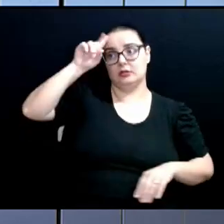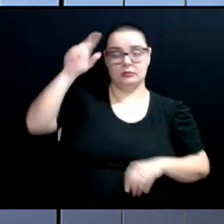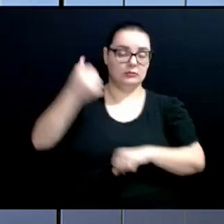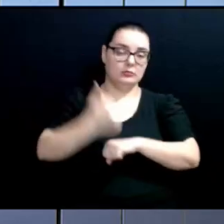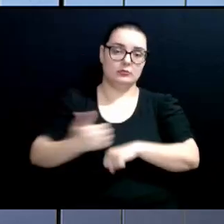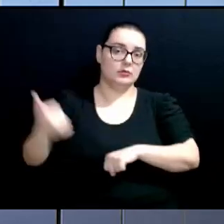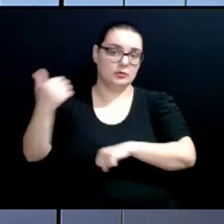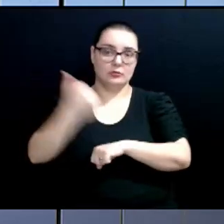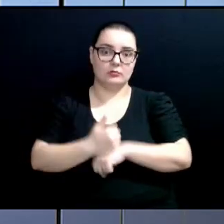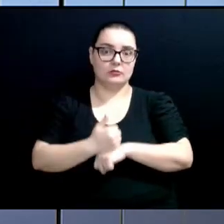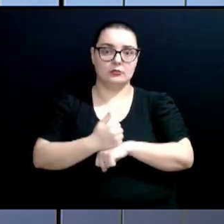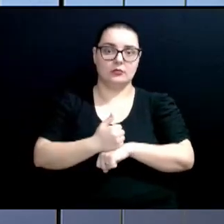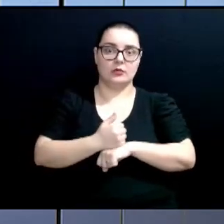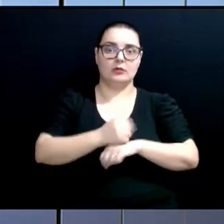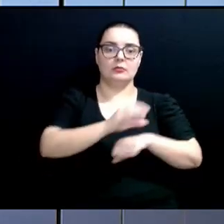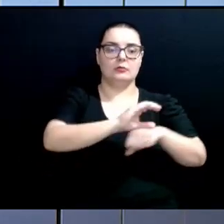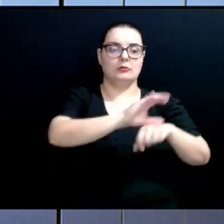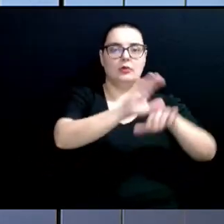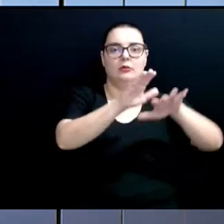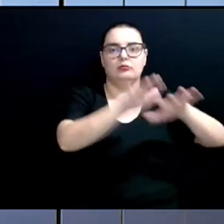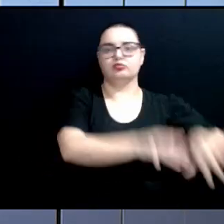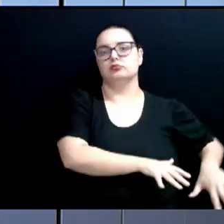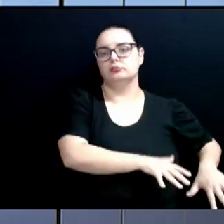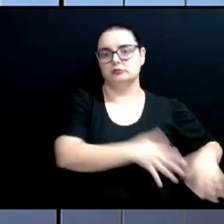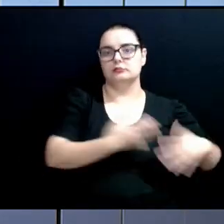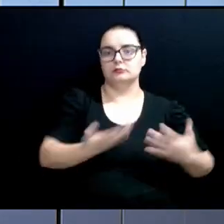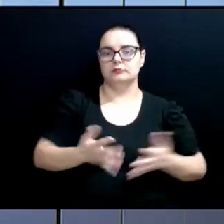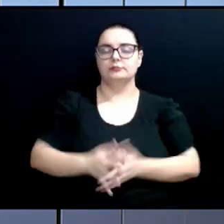essa Constituição abaixo,